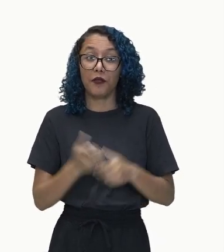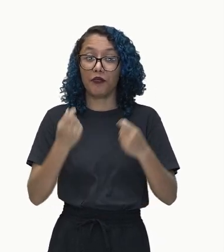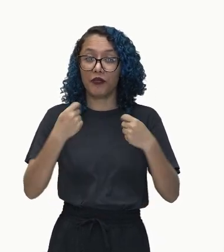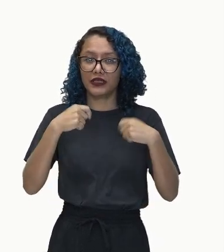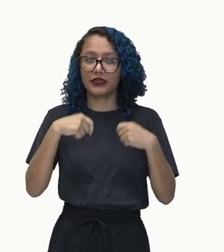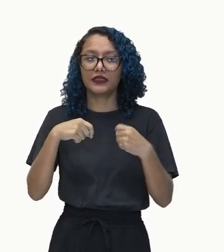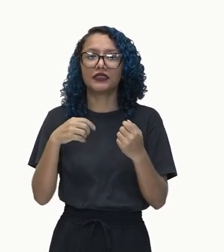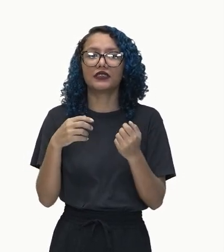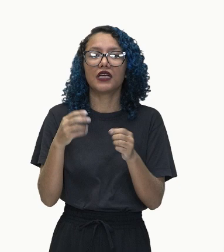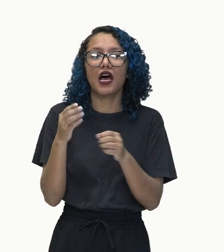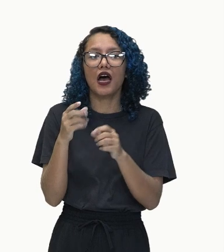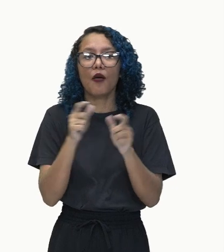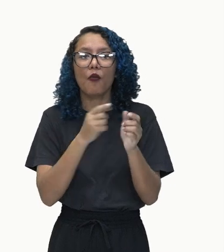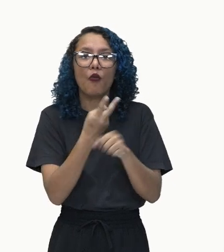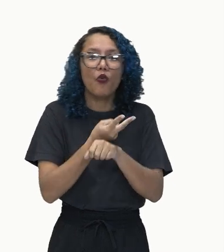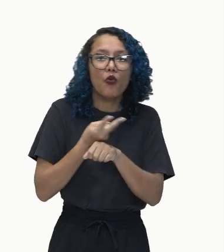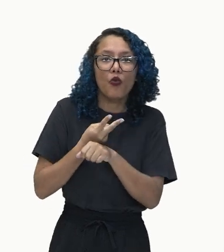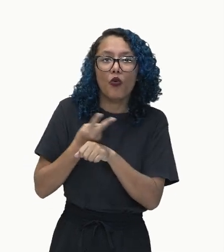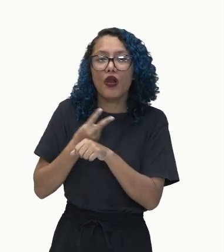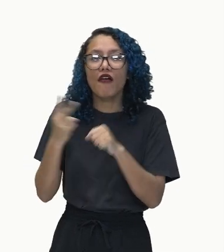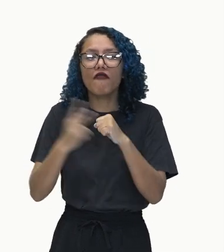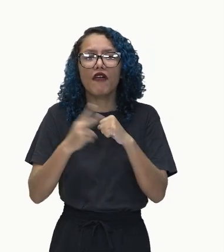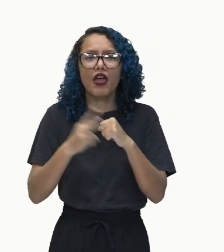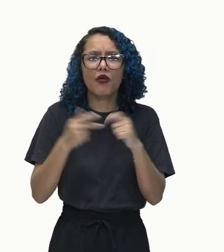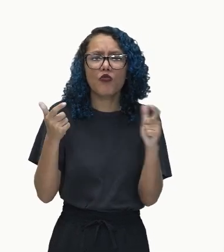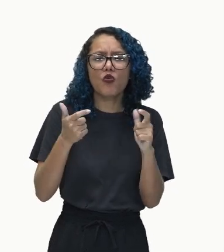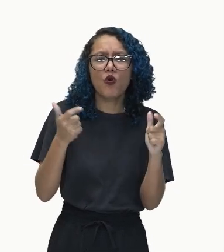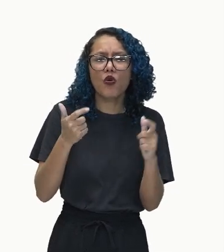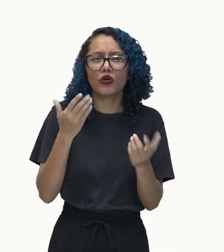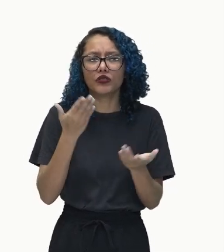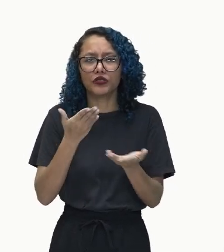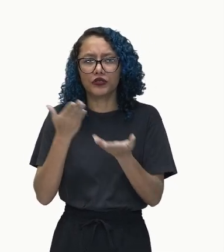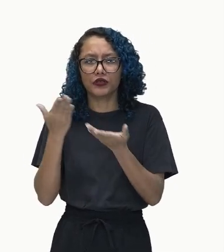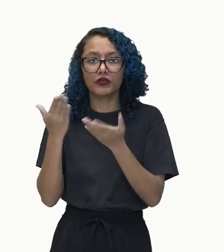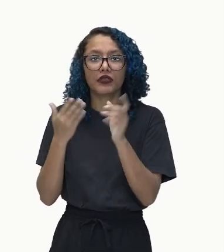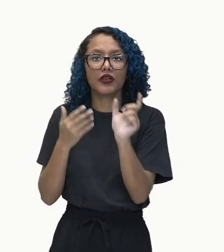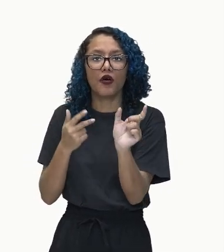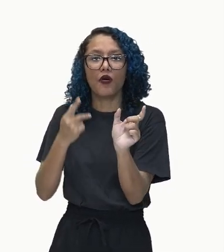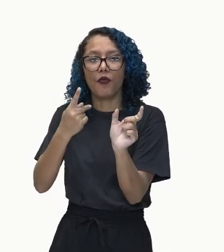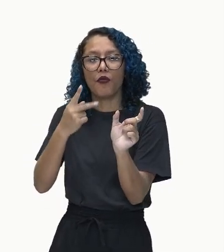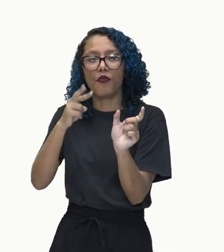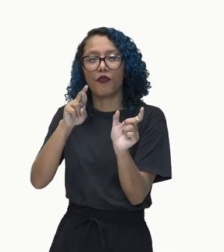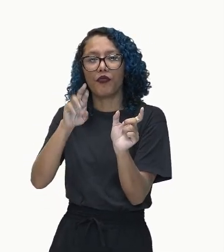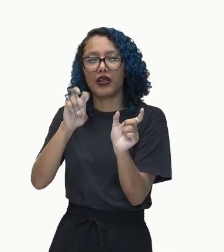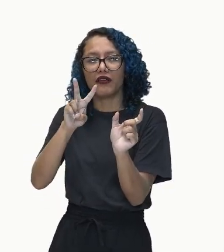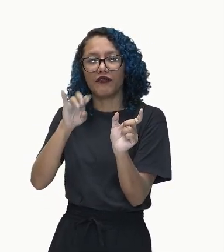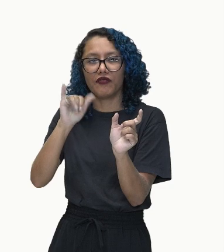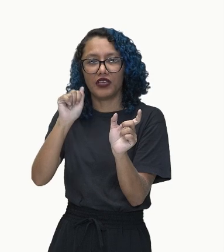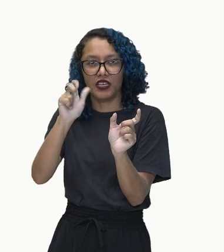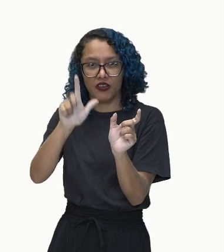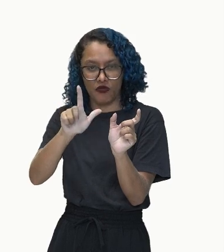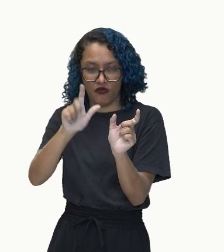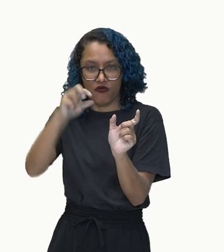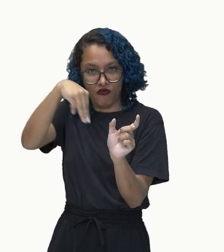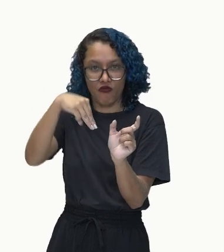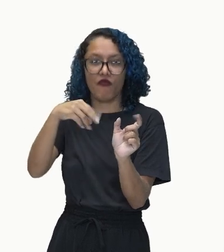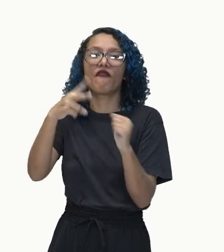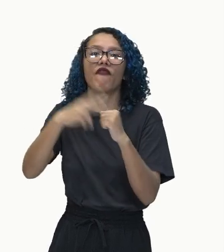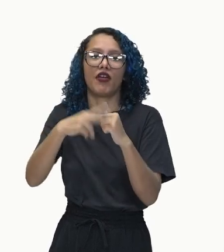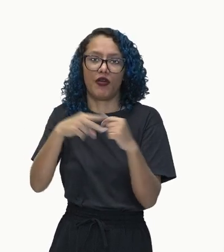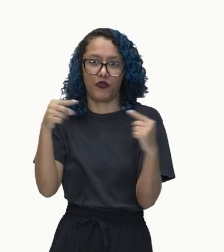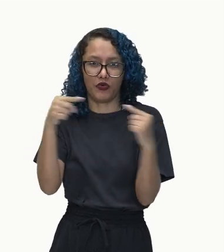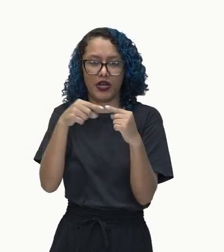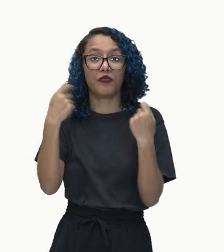verbo, né? Previam, olha só, né? Previam. Aí você vai fazer aquele